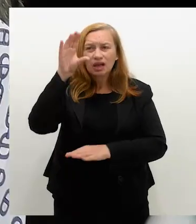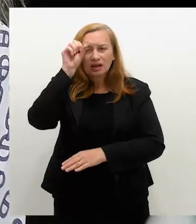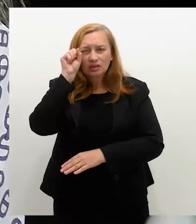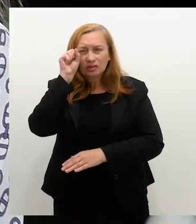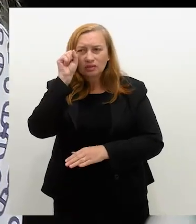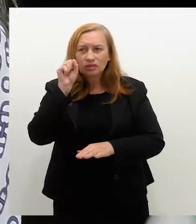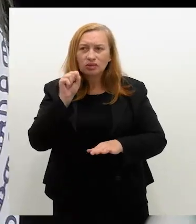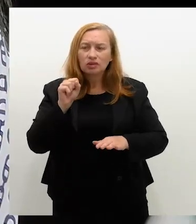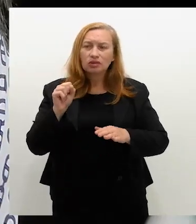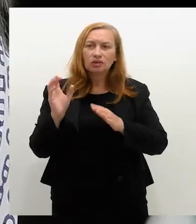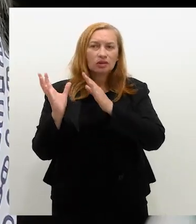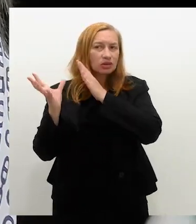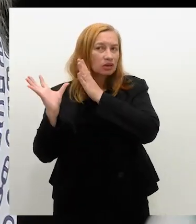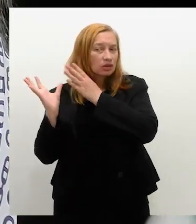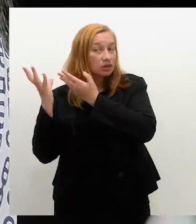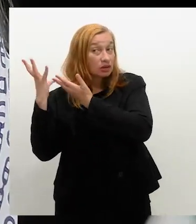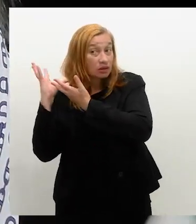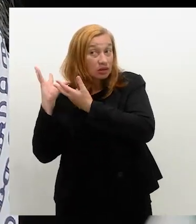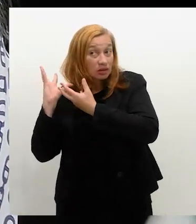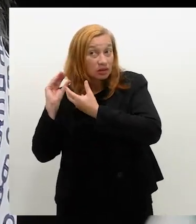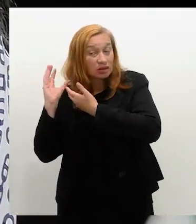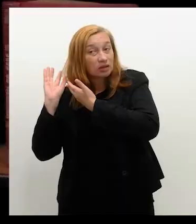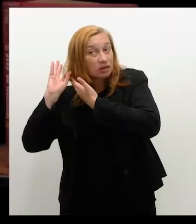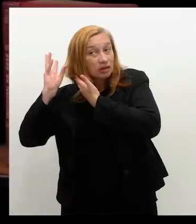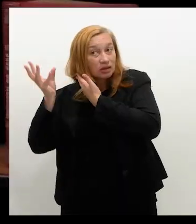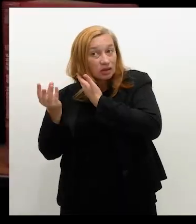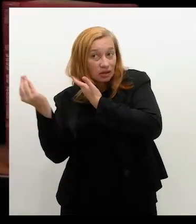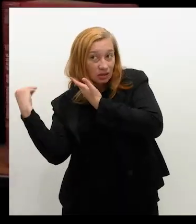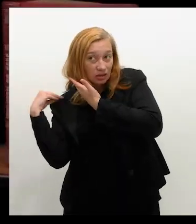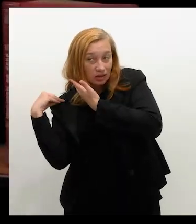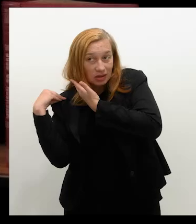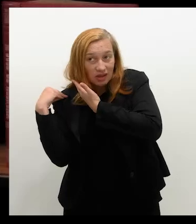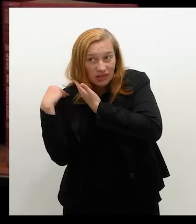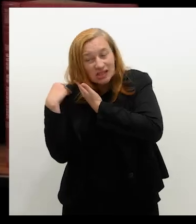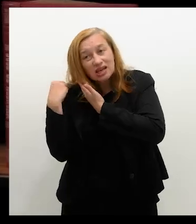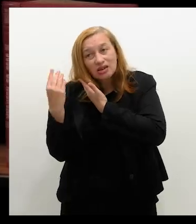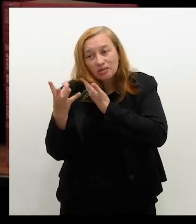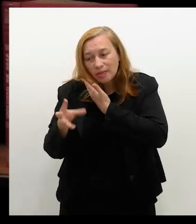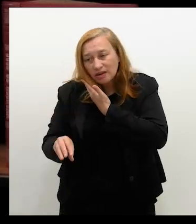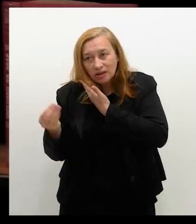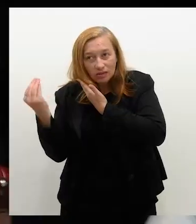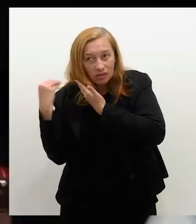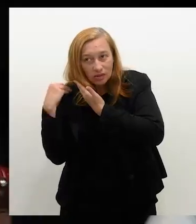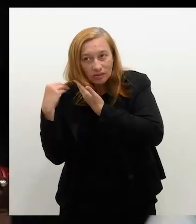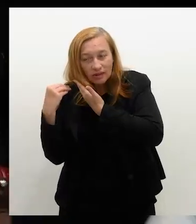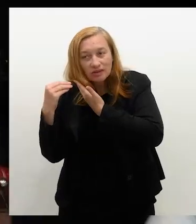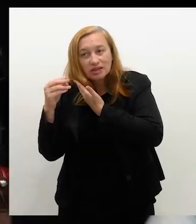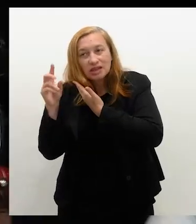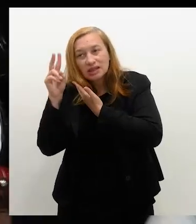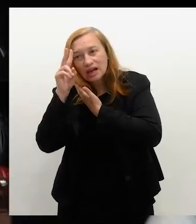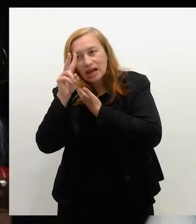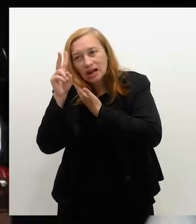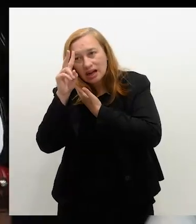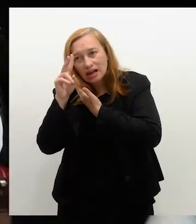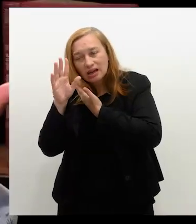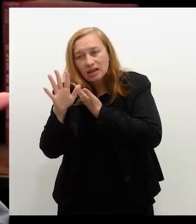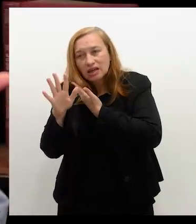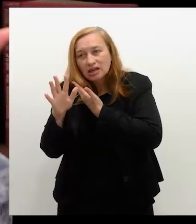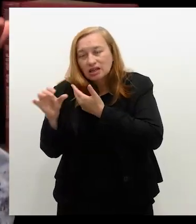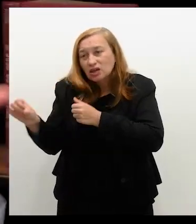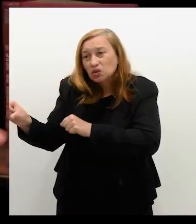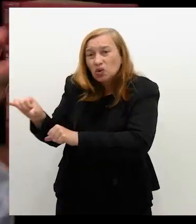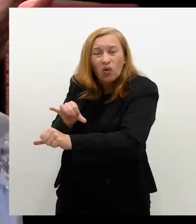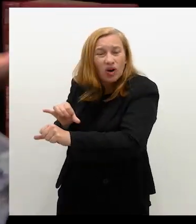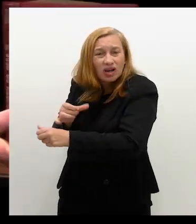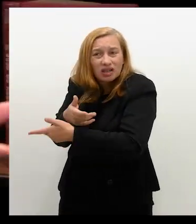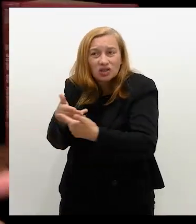negócio debaixo do travesseiro para ficar escutando idiomas, não. Que o seu subconsciente Sim, não dorme. Mas exatamente, você está trocando uma coisa pela outra. O